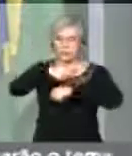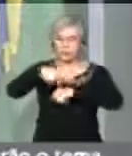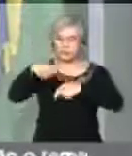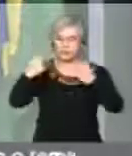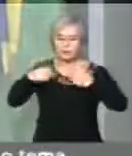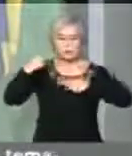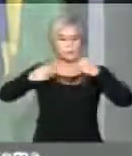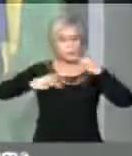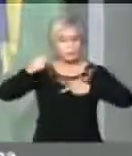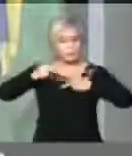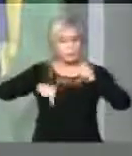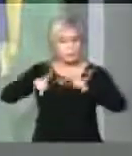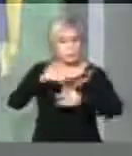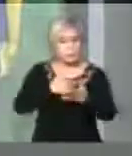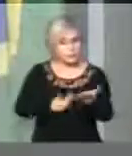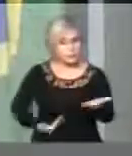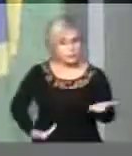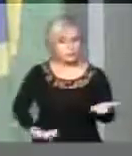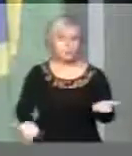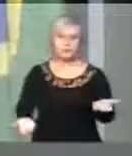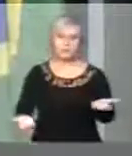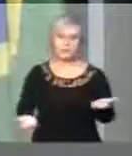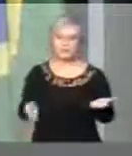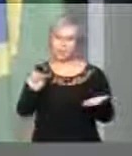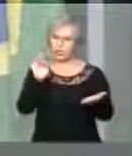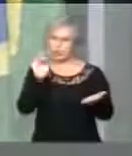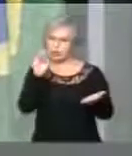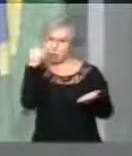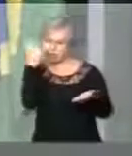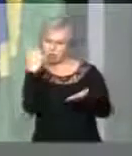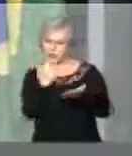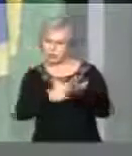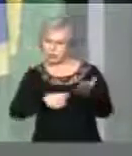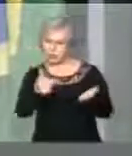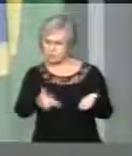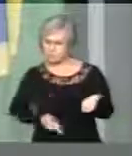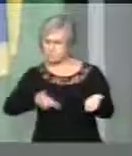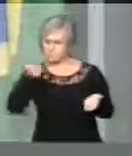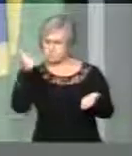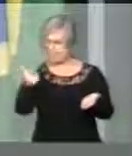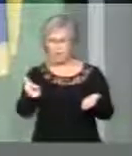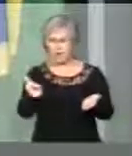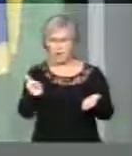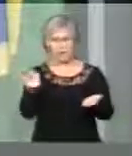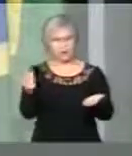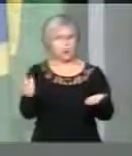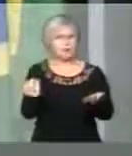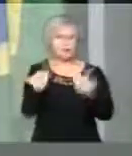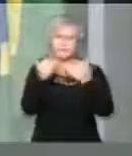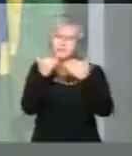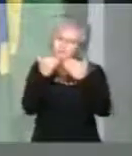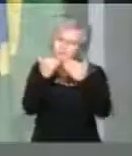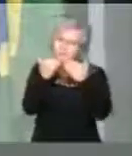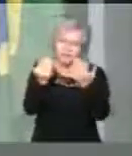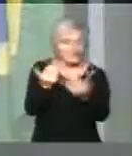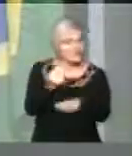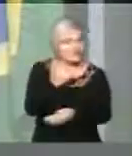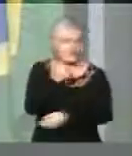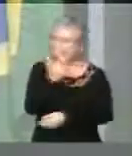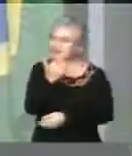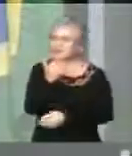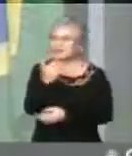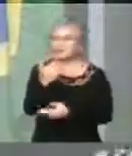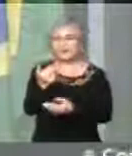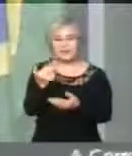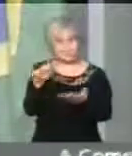Culpar apenas e tão somente a arma de fogo ou a polícia é desconhecer as verdadeiras